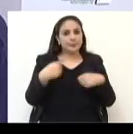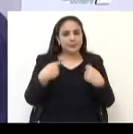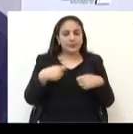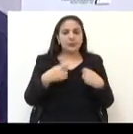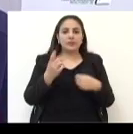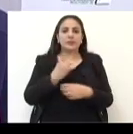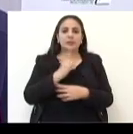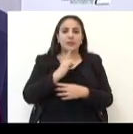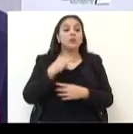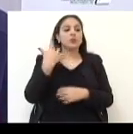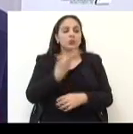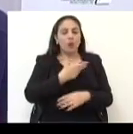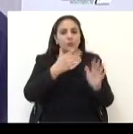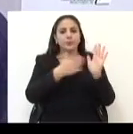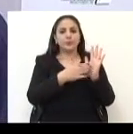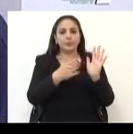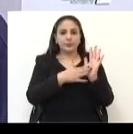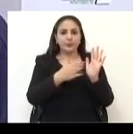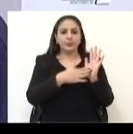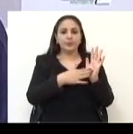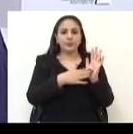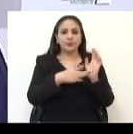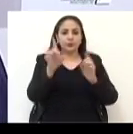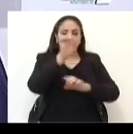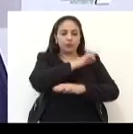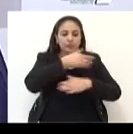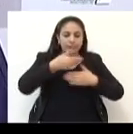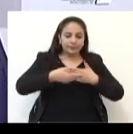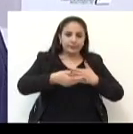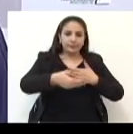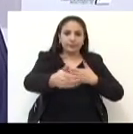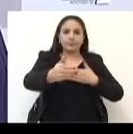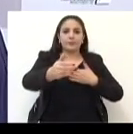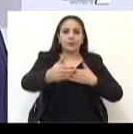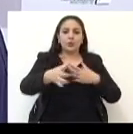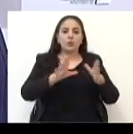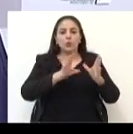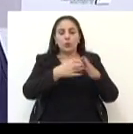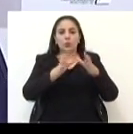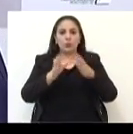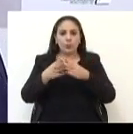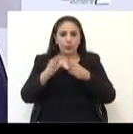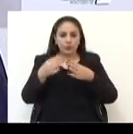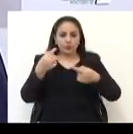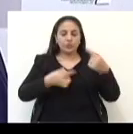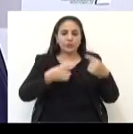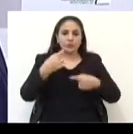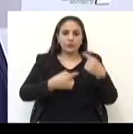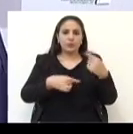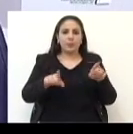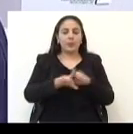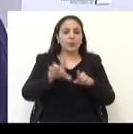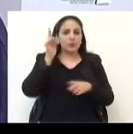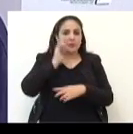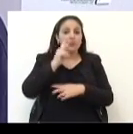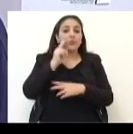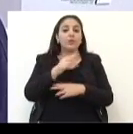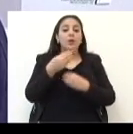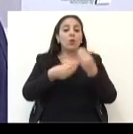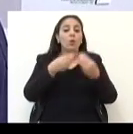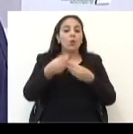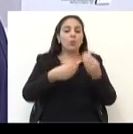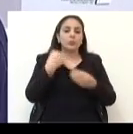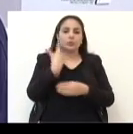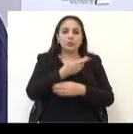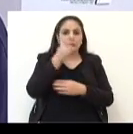Ela tem que perpassar, nós vamos proporcionar aí nos próximos dias grupos de discussão, né, para ver de que forma